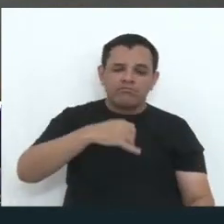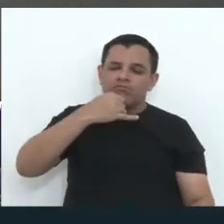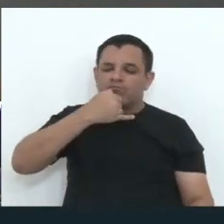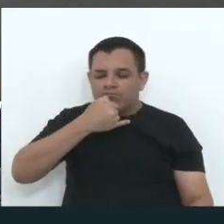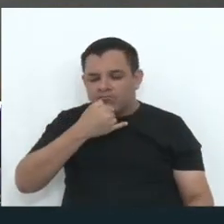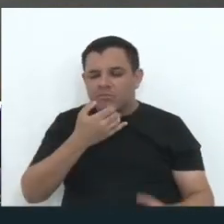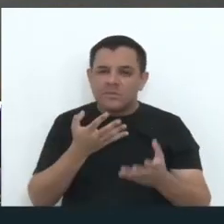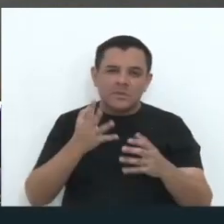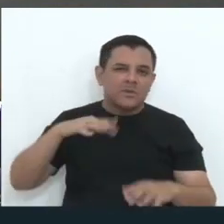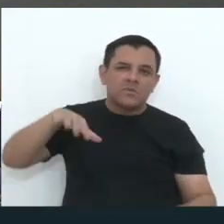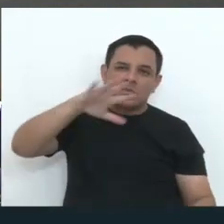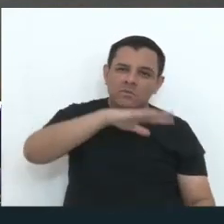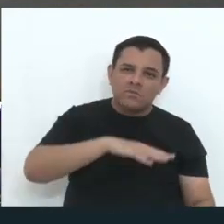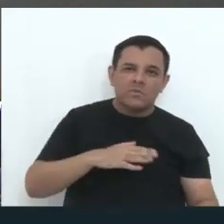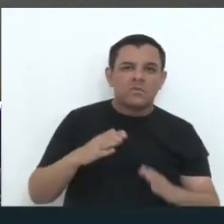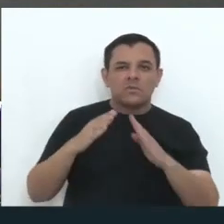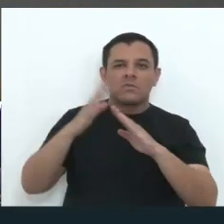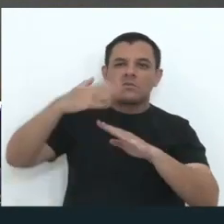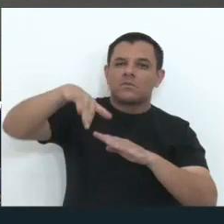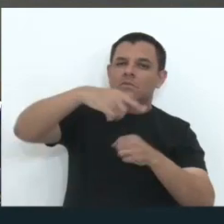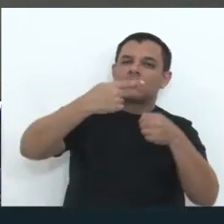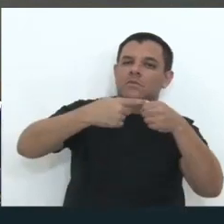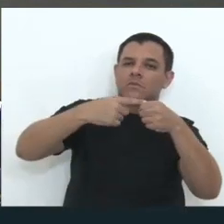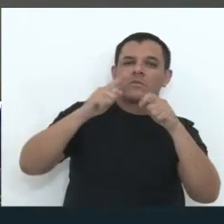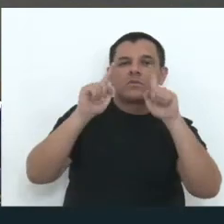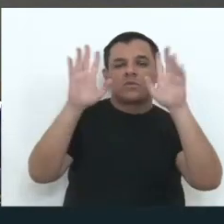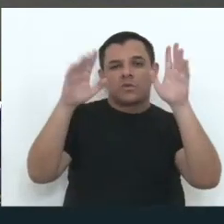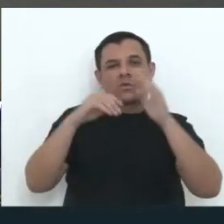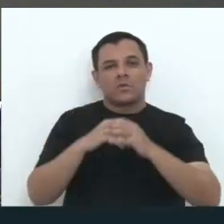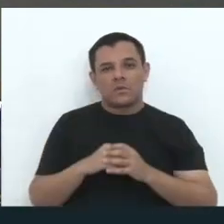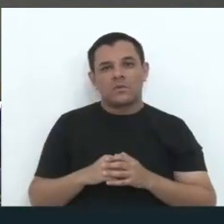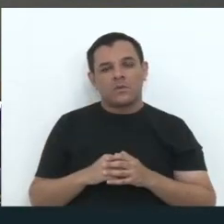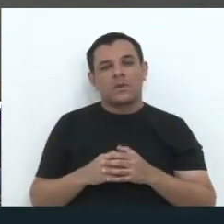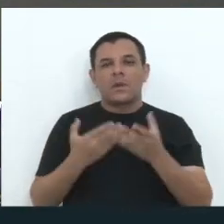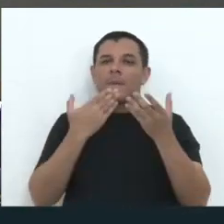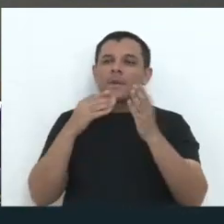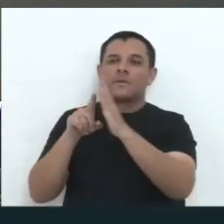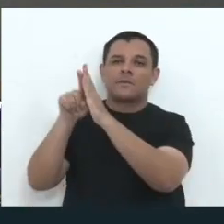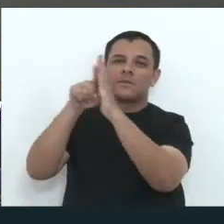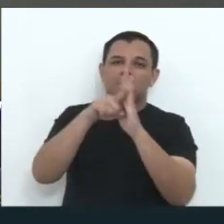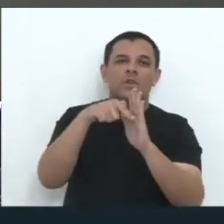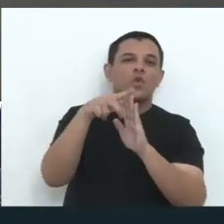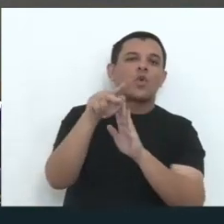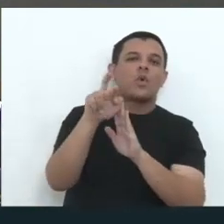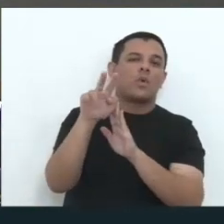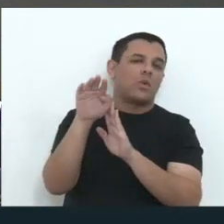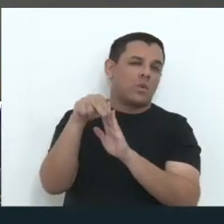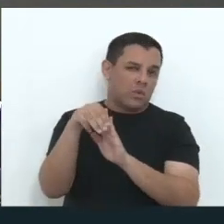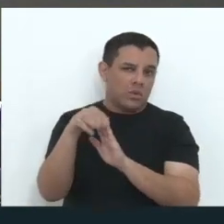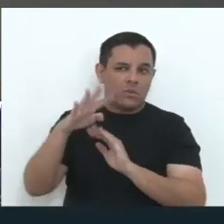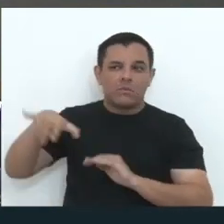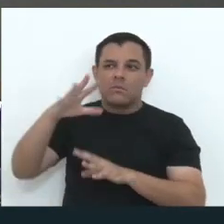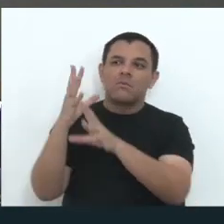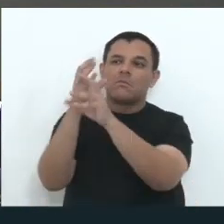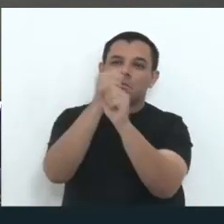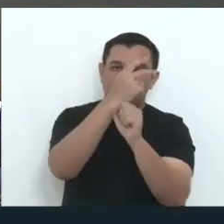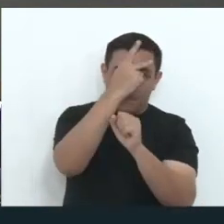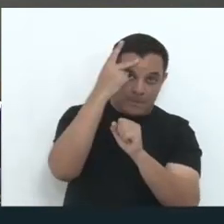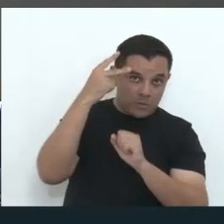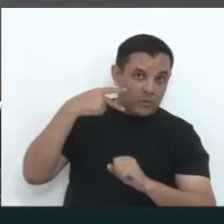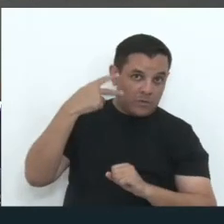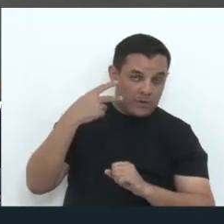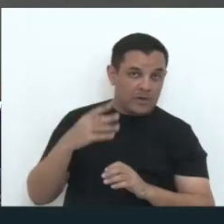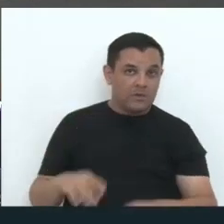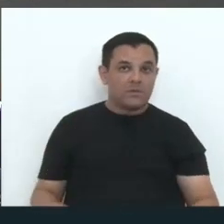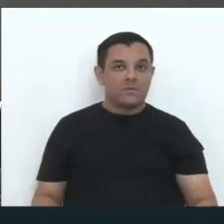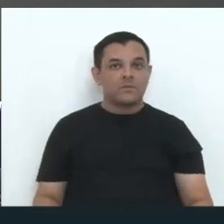que se abate hoje na cidade de Guarulhos, eu queria uma verificação de quórum. Questão de ordem, presidente. Rapidamente, só para justificar a